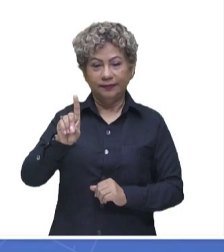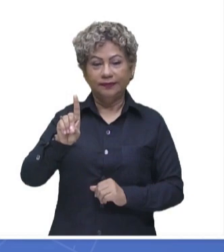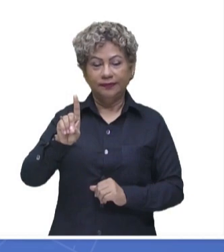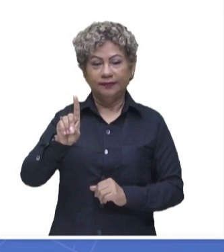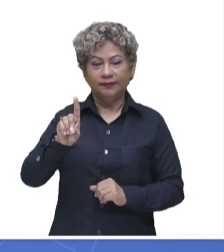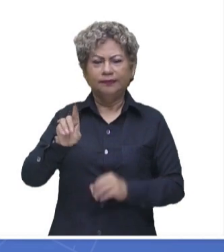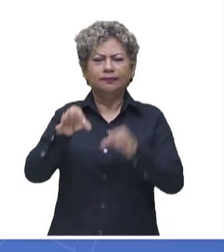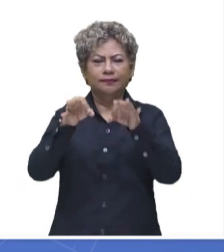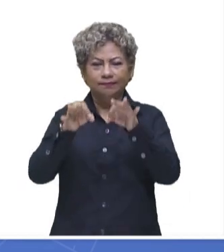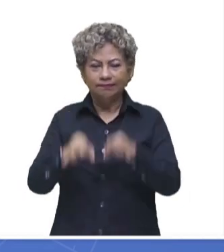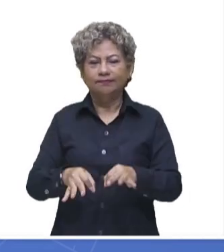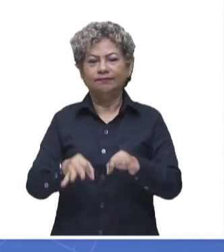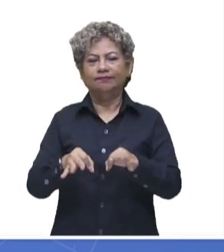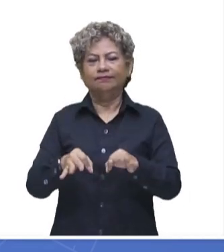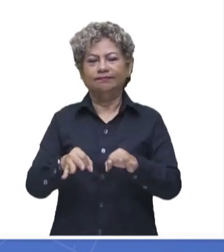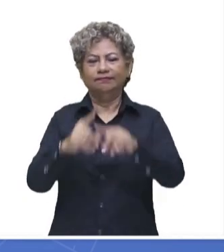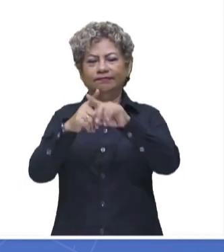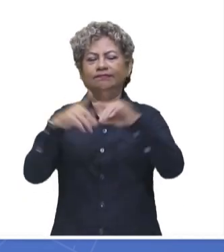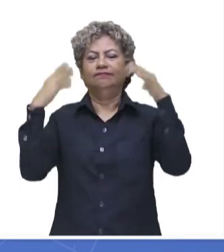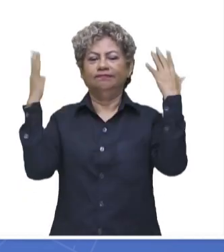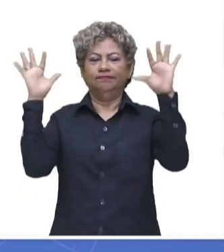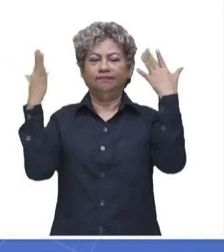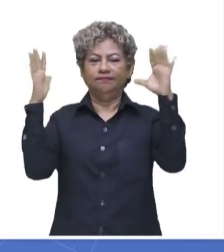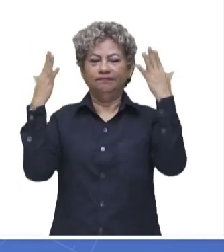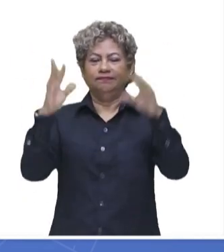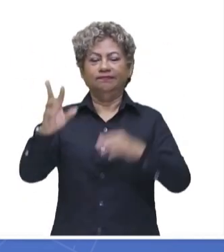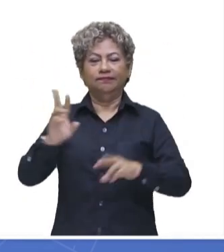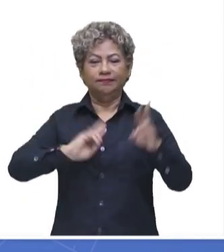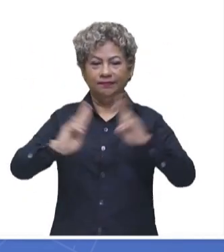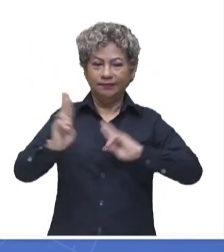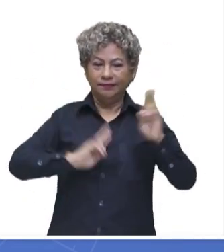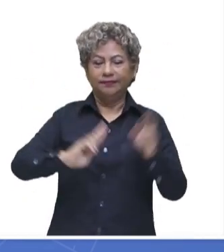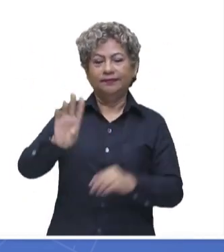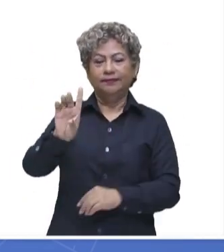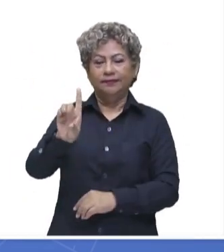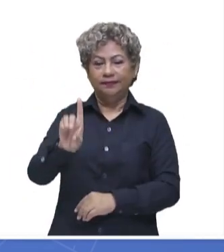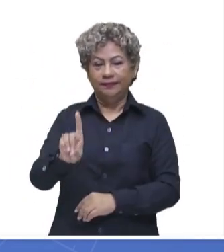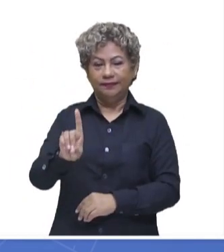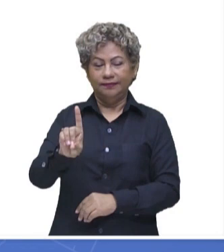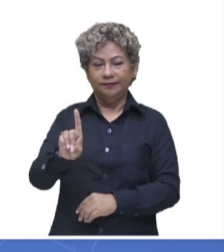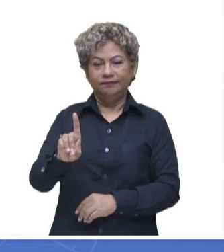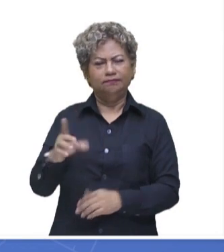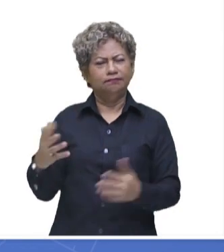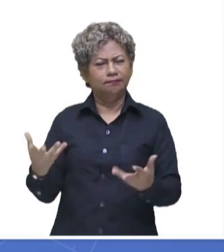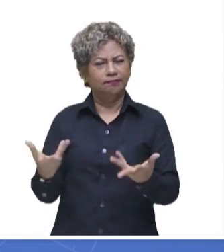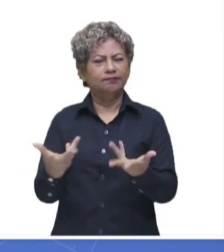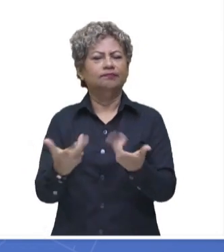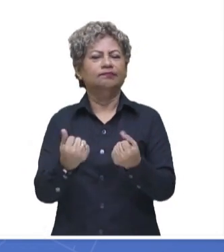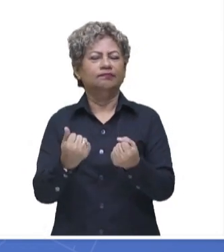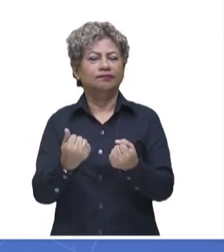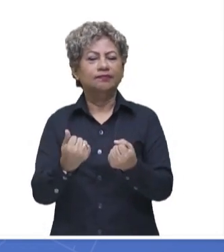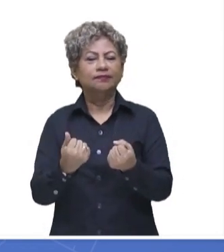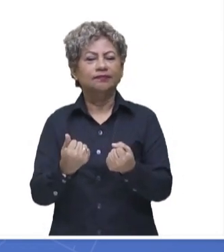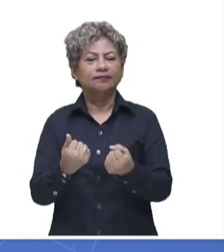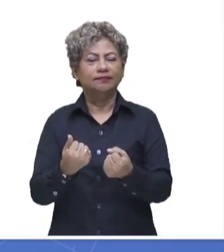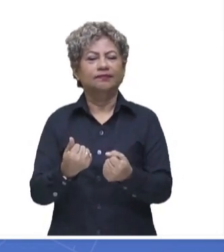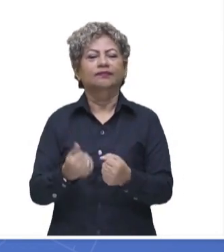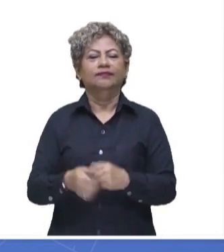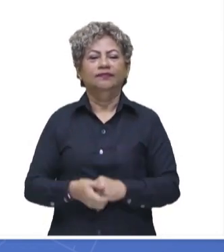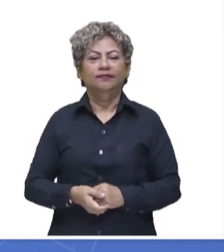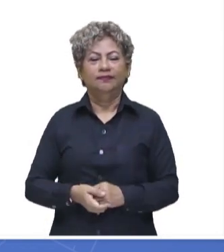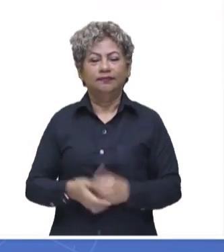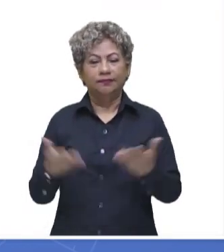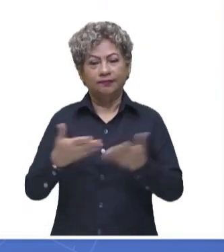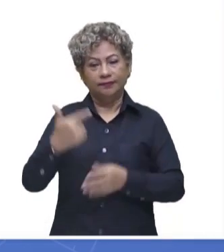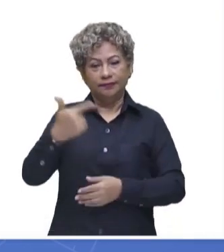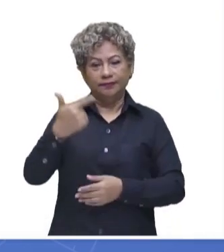de 2008. Parabéns, então, a participação aí foi ótima. Continue assim. Vamos, então, para a questão 2.